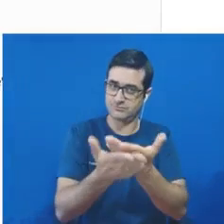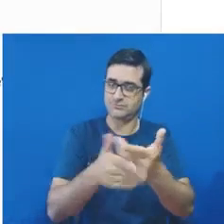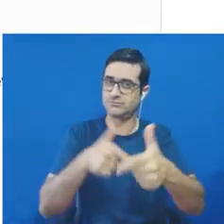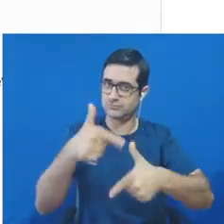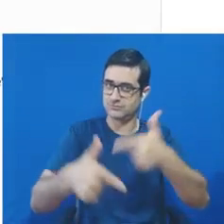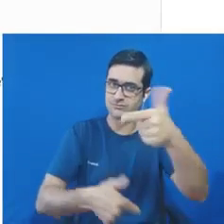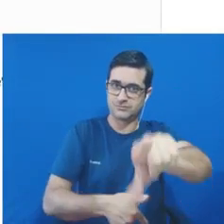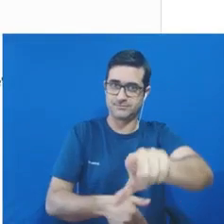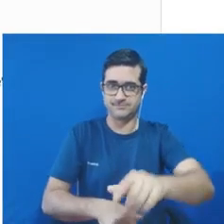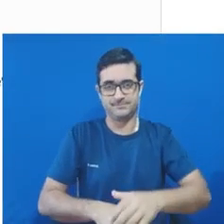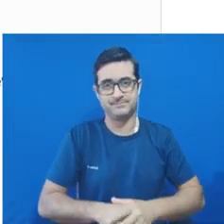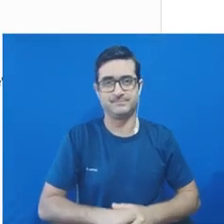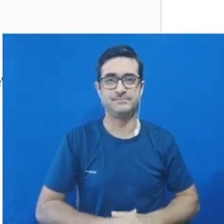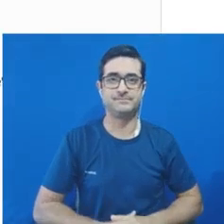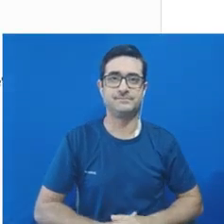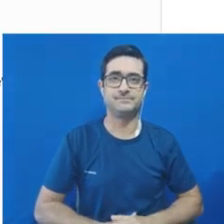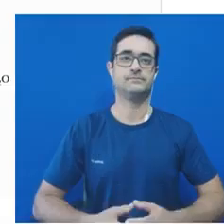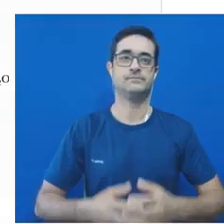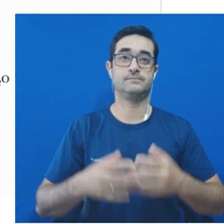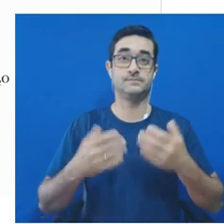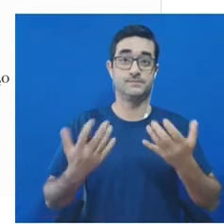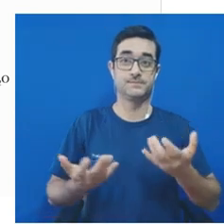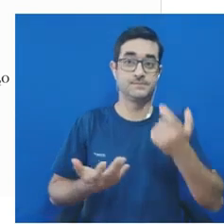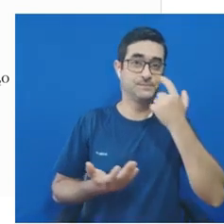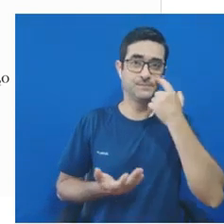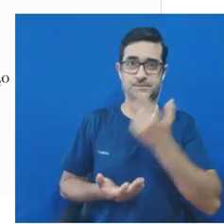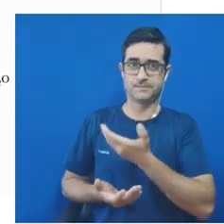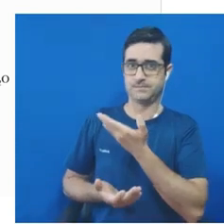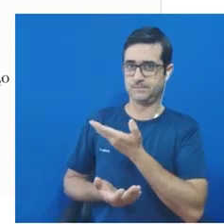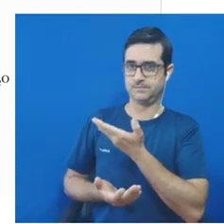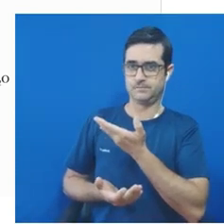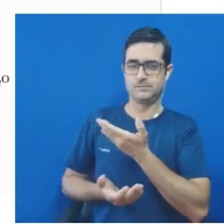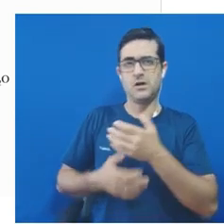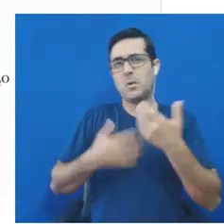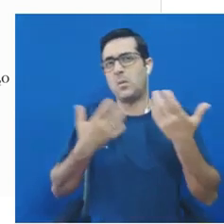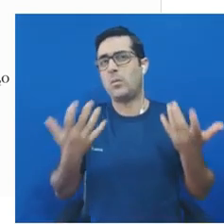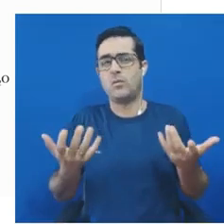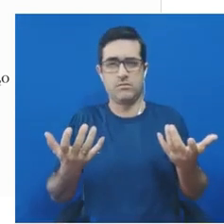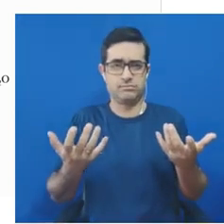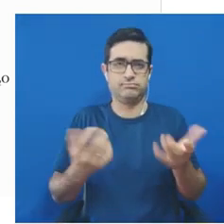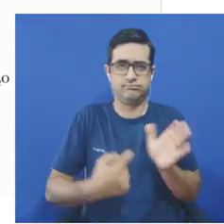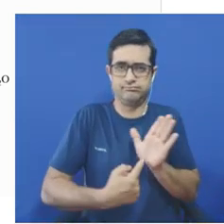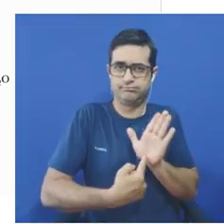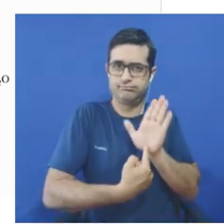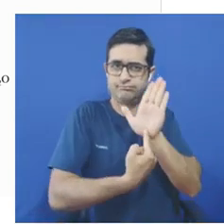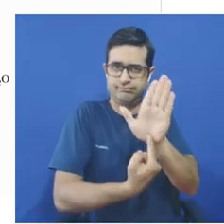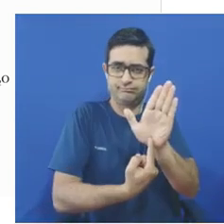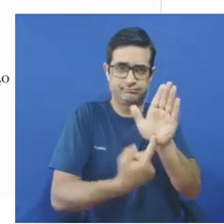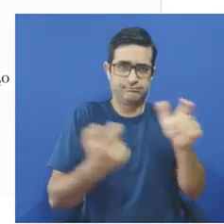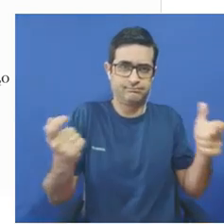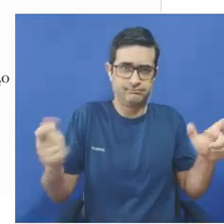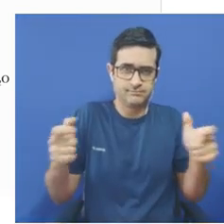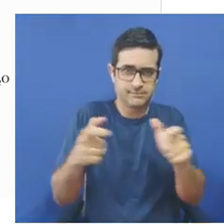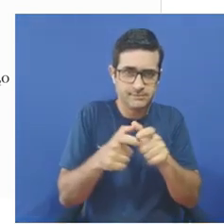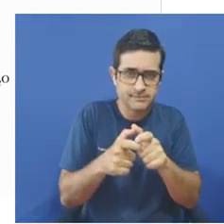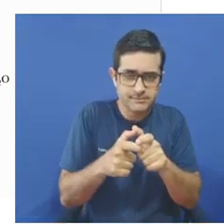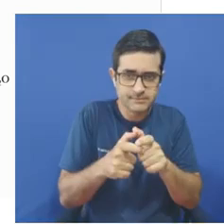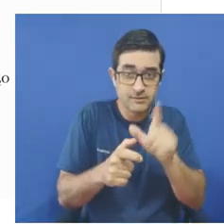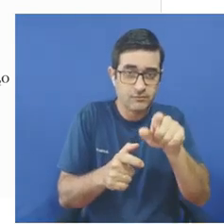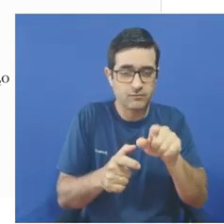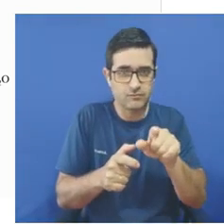mais. Então, quando eu vou representar uma equação química, eu vou separar os